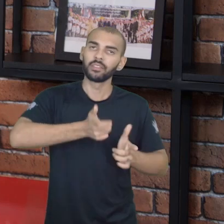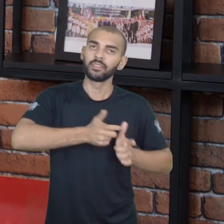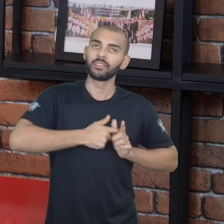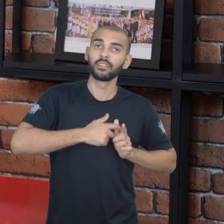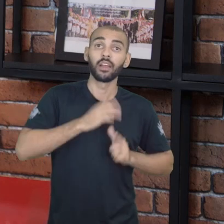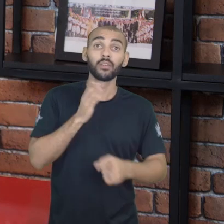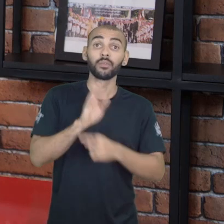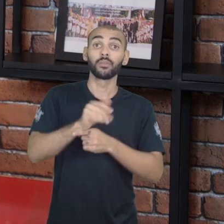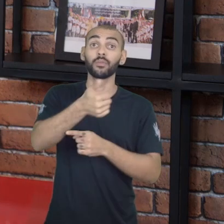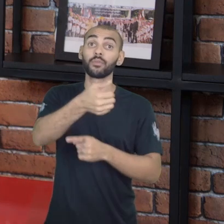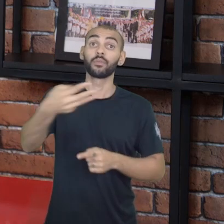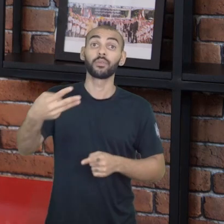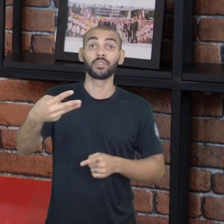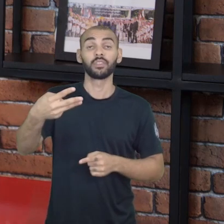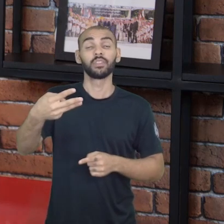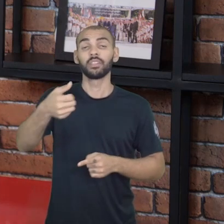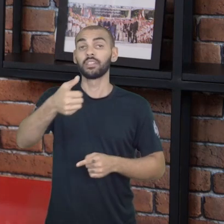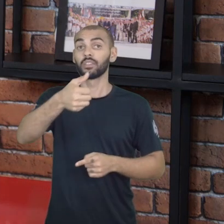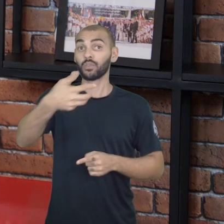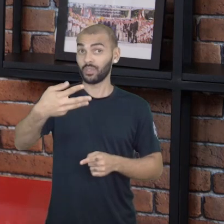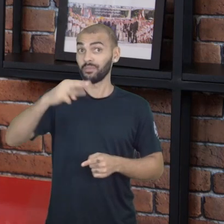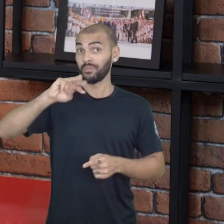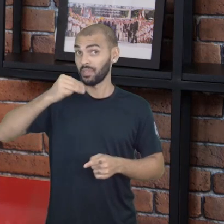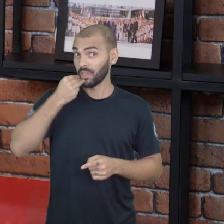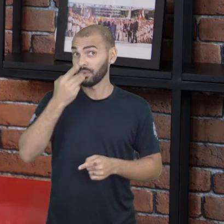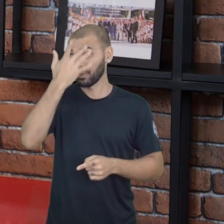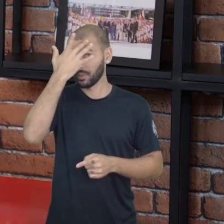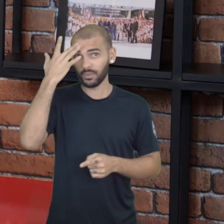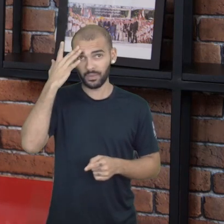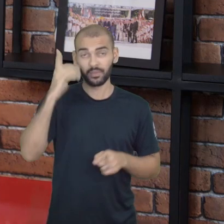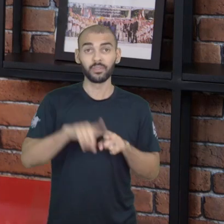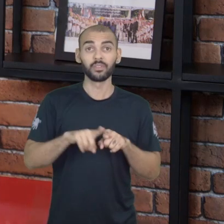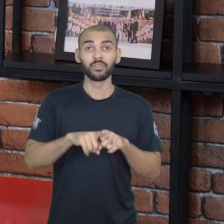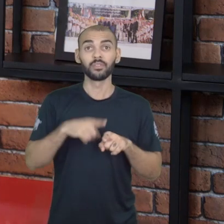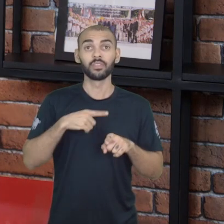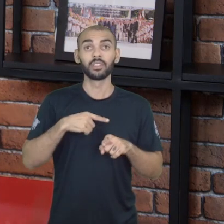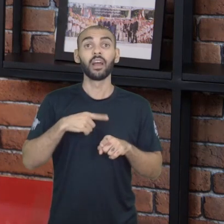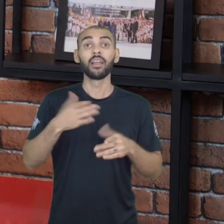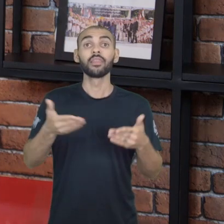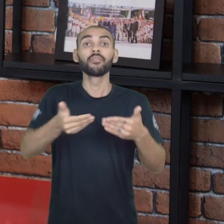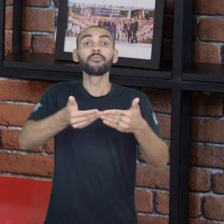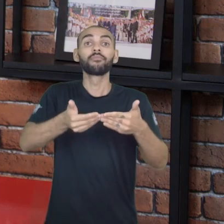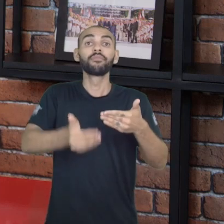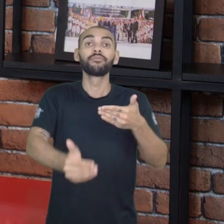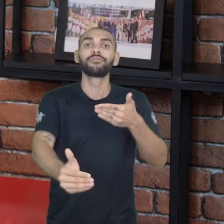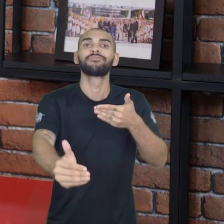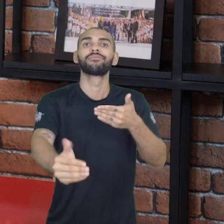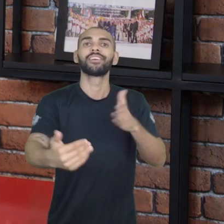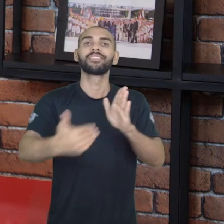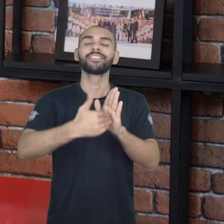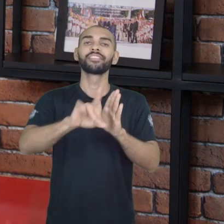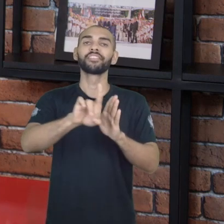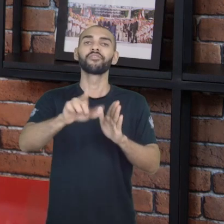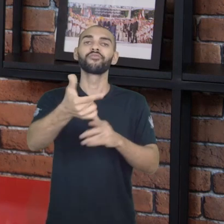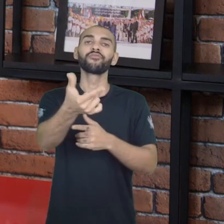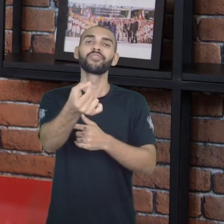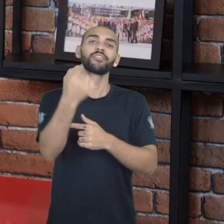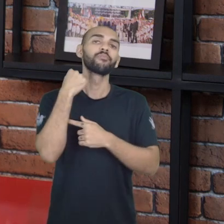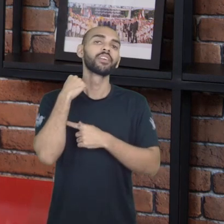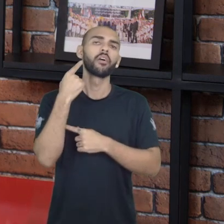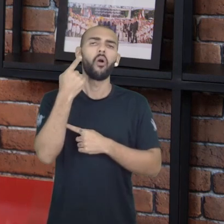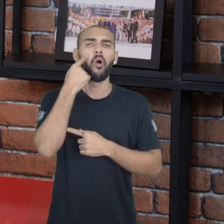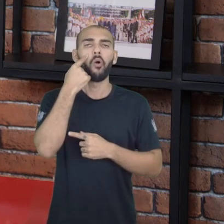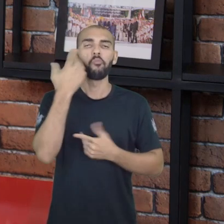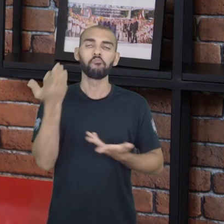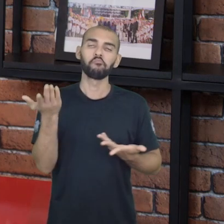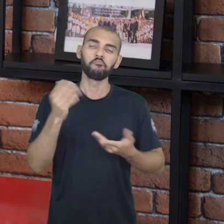que já beneficiou cerca de 12 milhões de pessoas. E a boa notícia é que o Desenrola teve seu prazo prorrogado até o dia 20 de